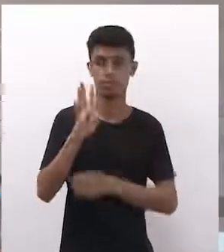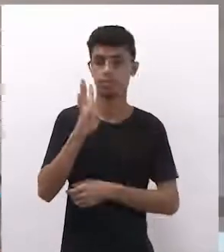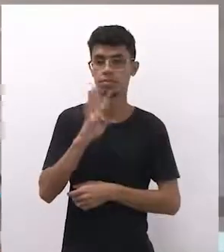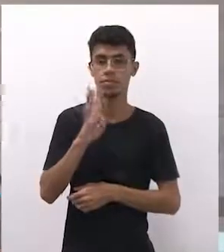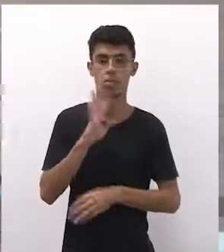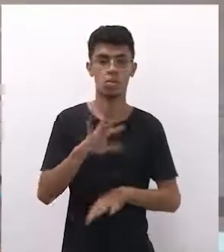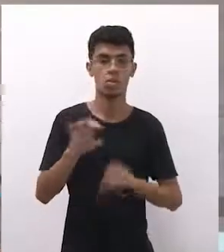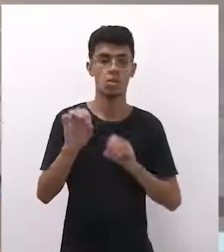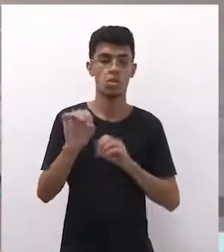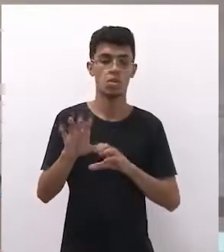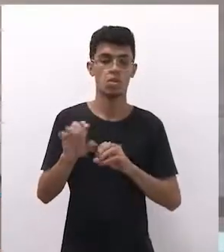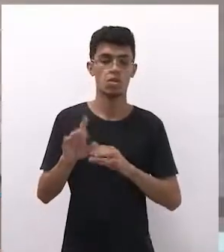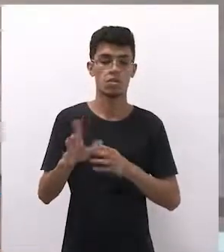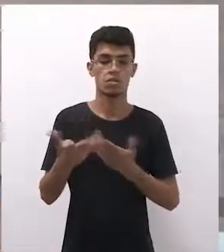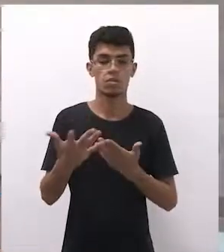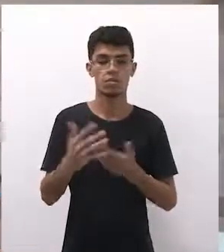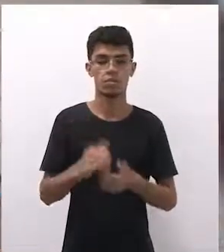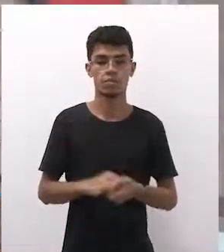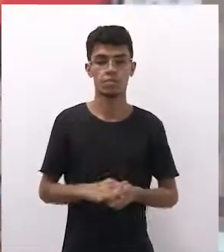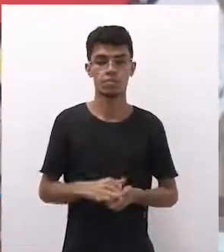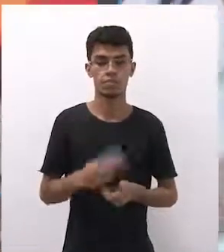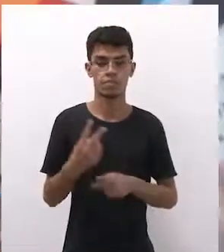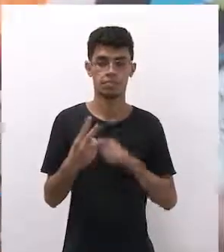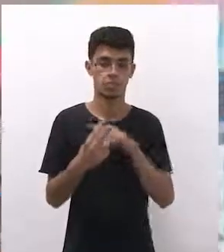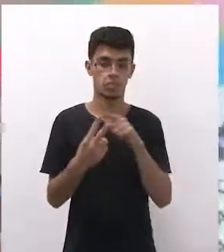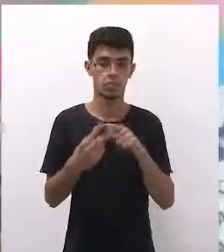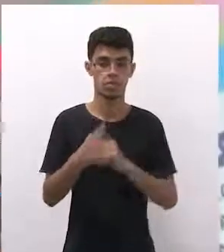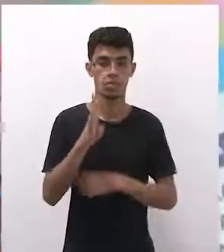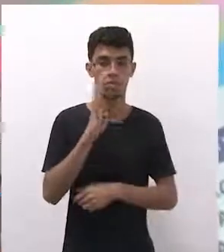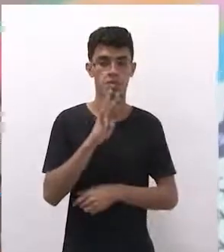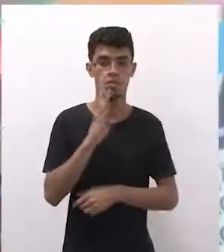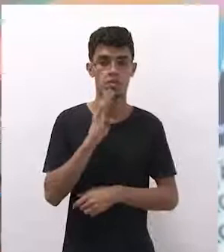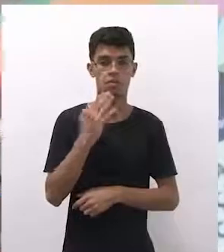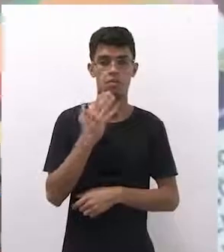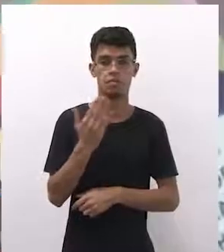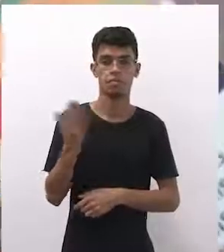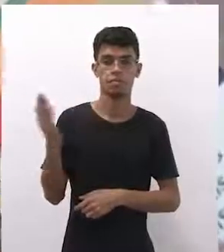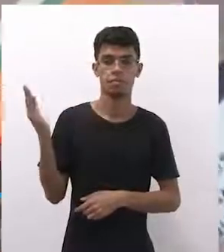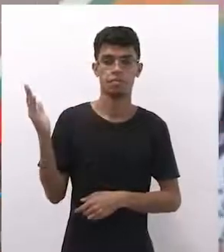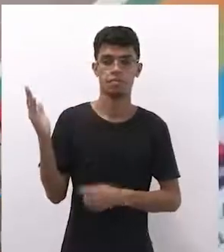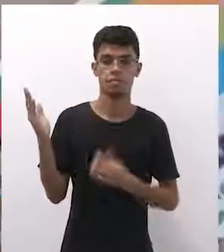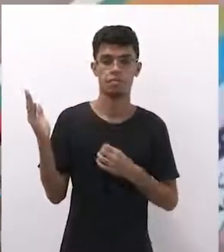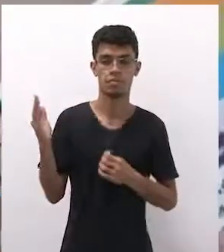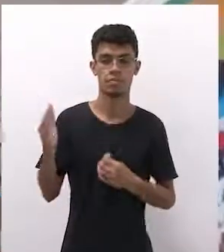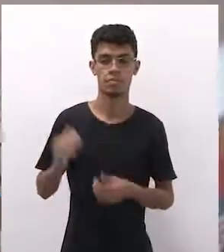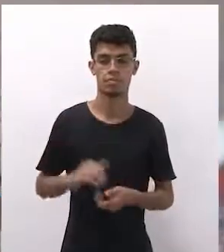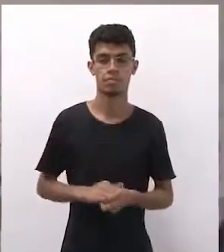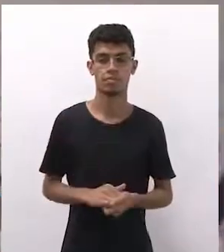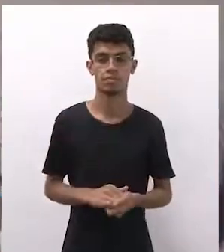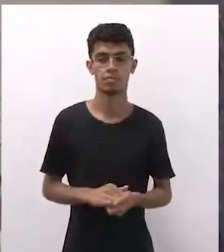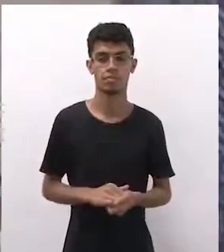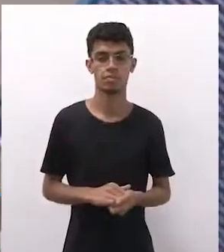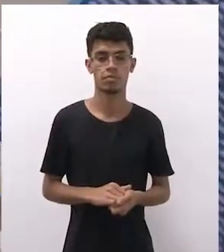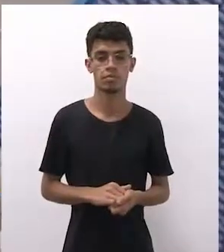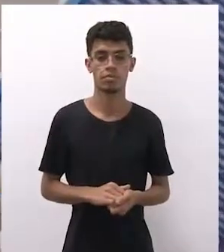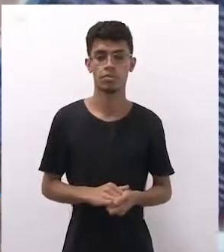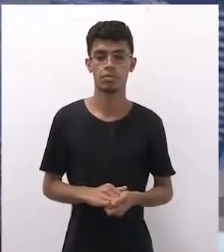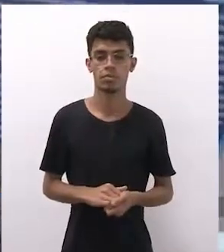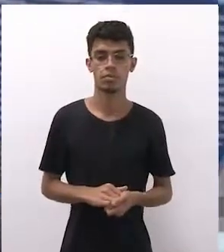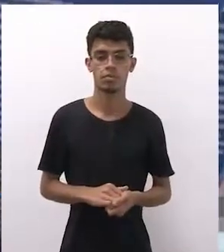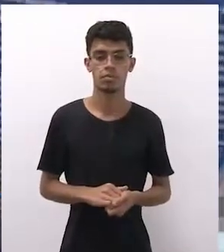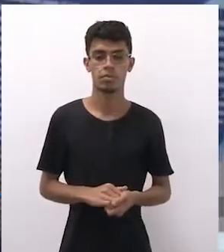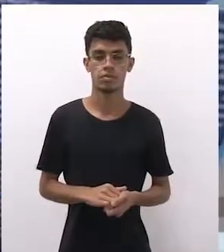eu não vou passar, mas eu tenho dois que eu acho bem legais. Um é da Luana Tolentino, que ela pensa outras educações